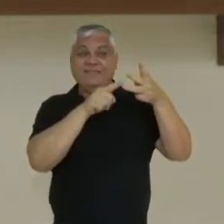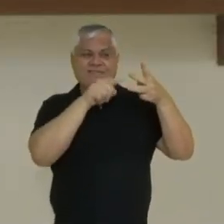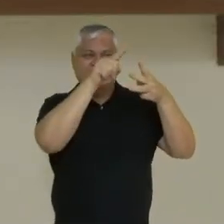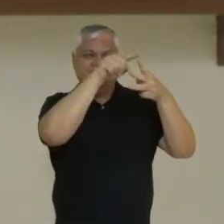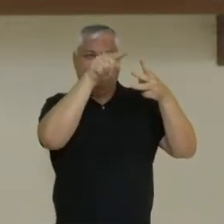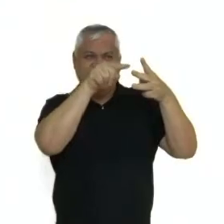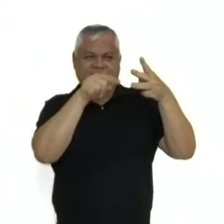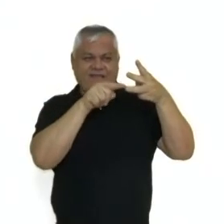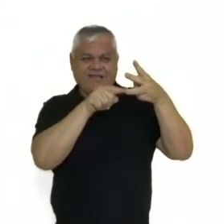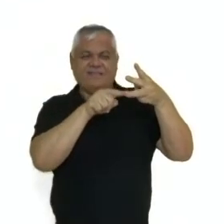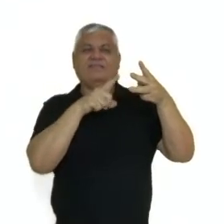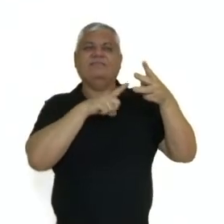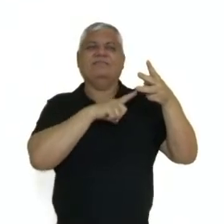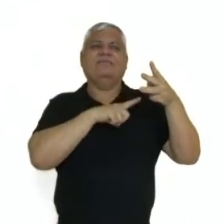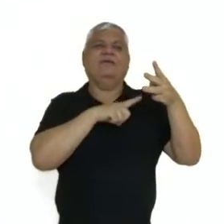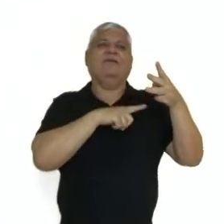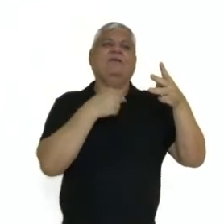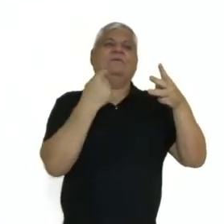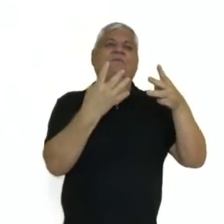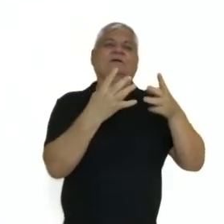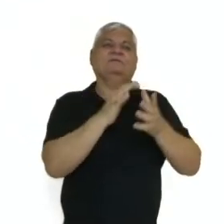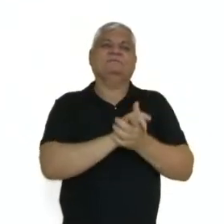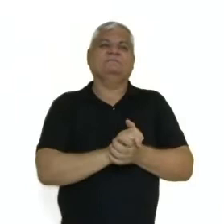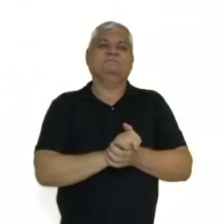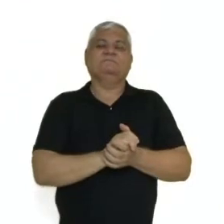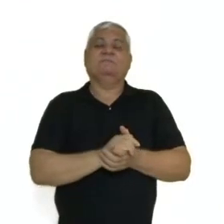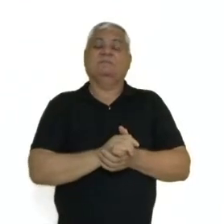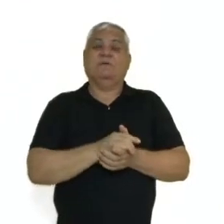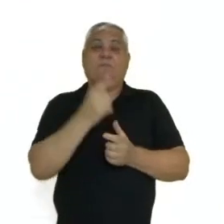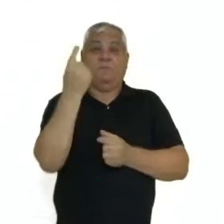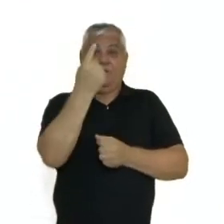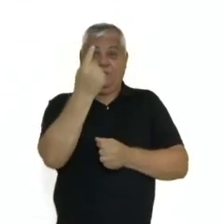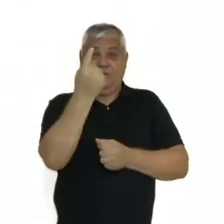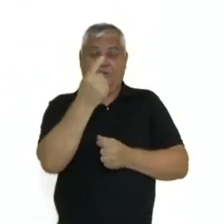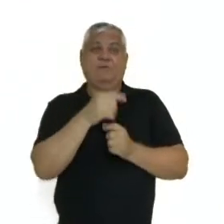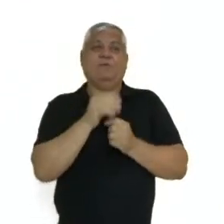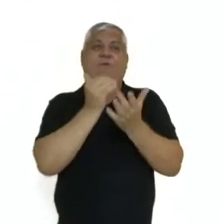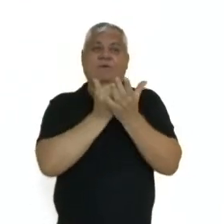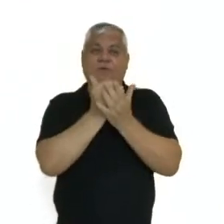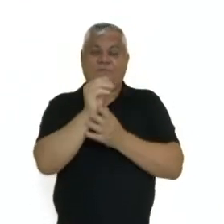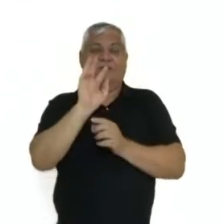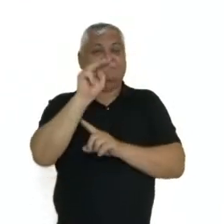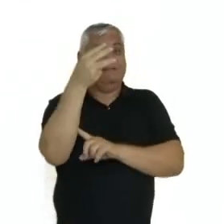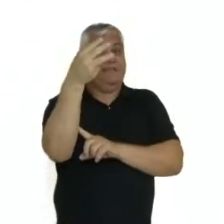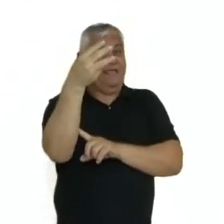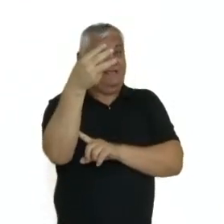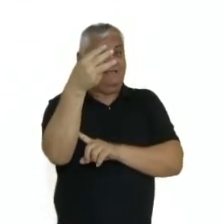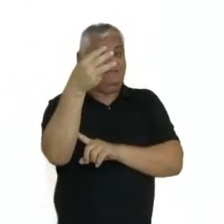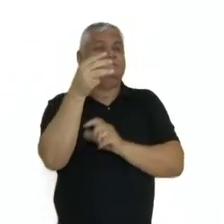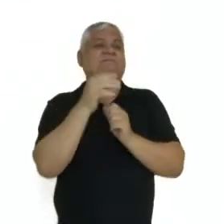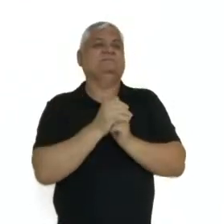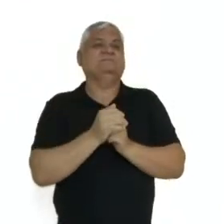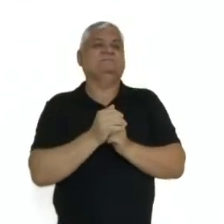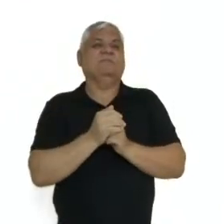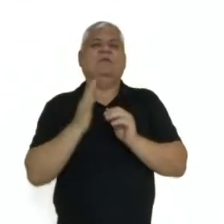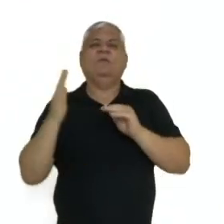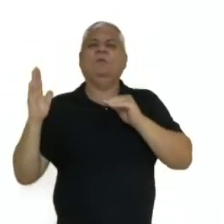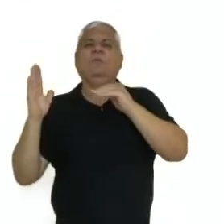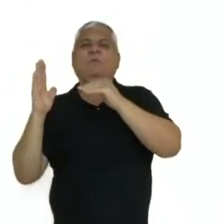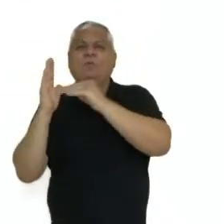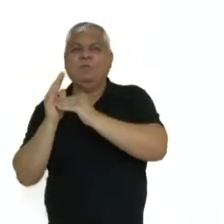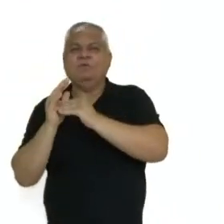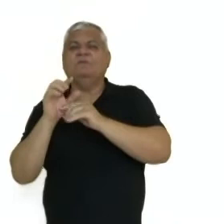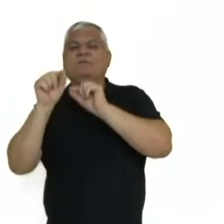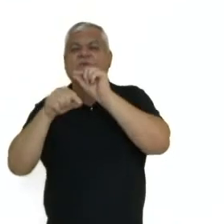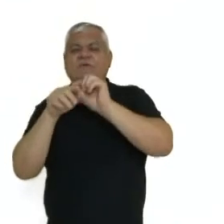tenho quatro termos certo lembra então que o meu primeiro termo começa com expoente né indicado e o meu último